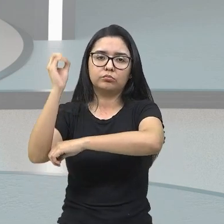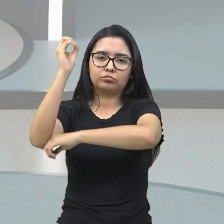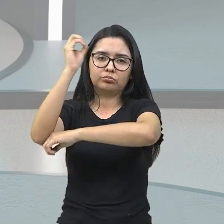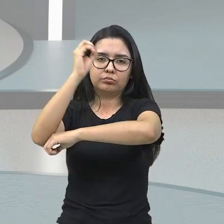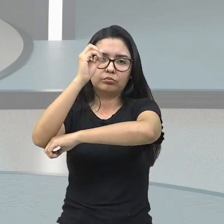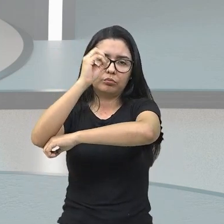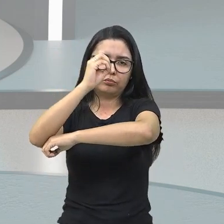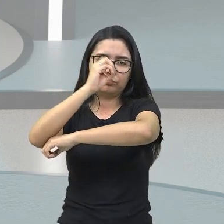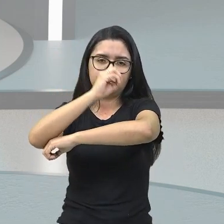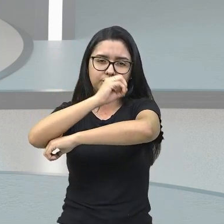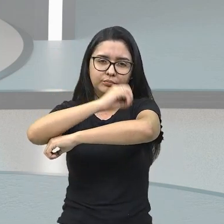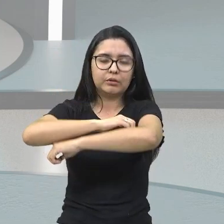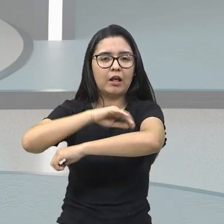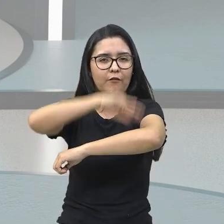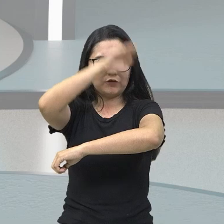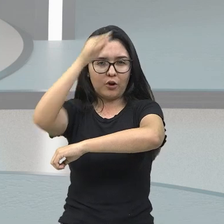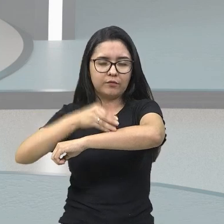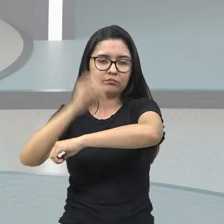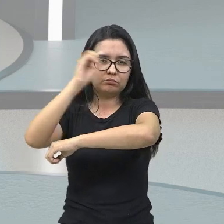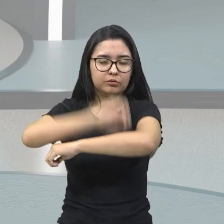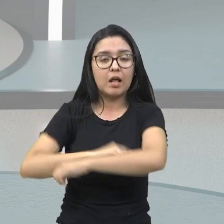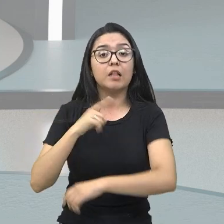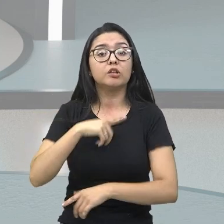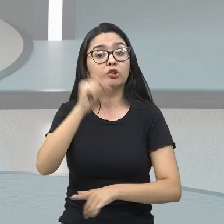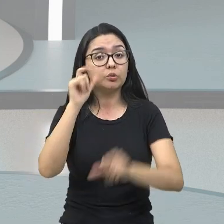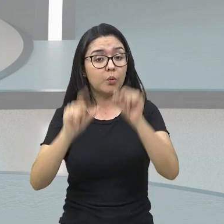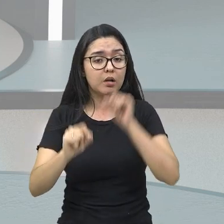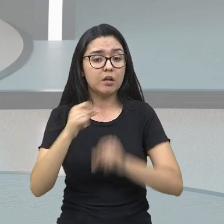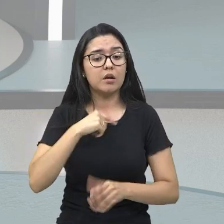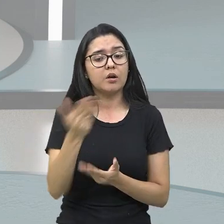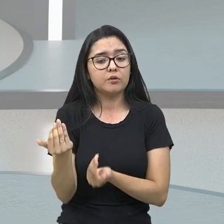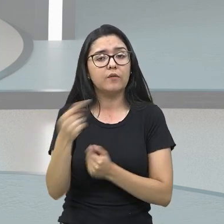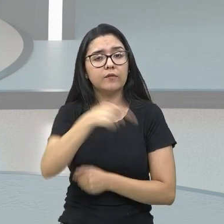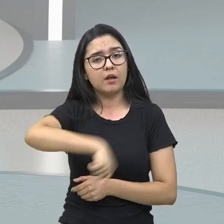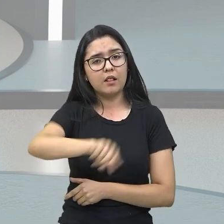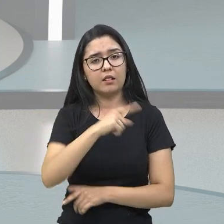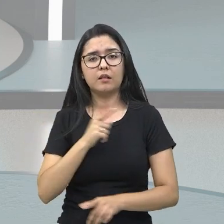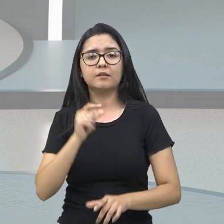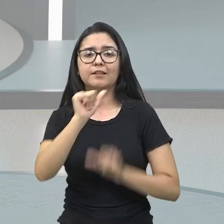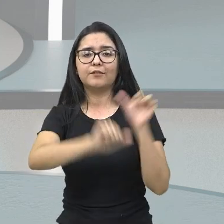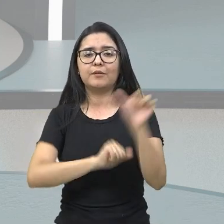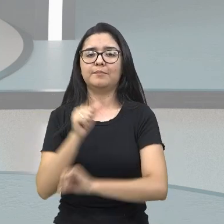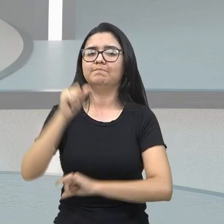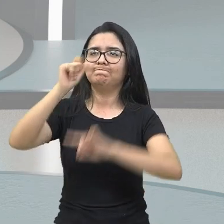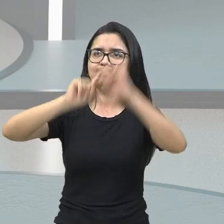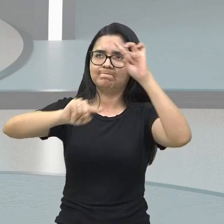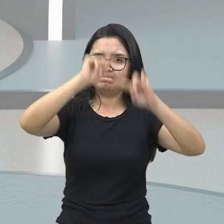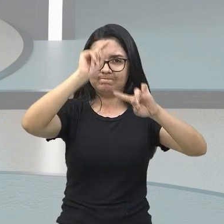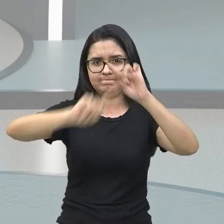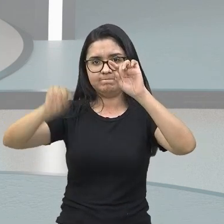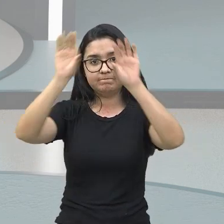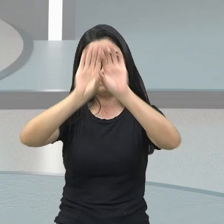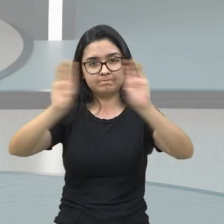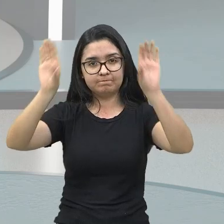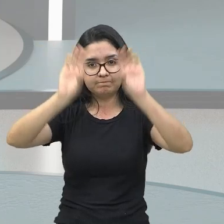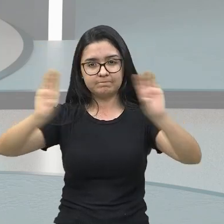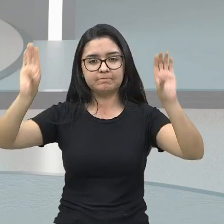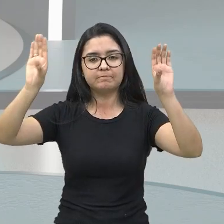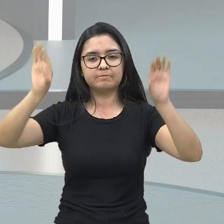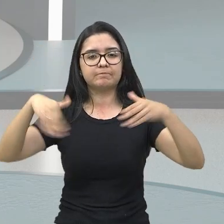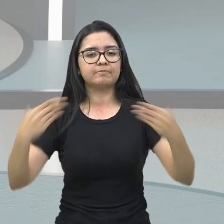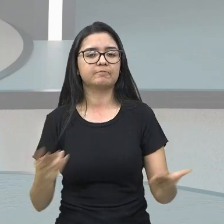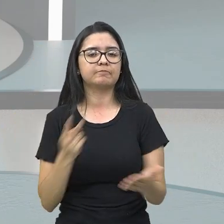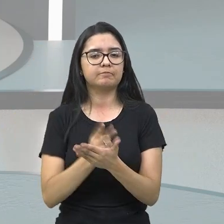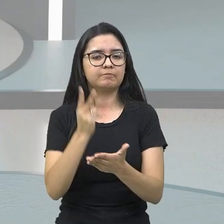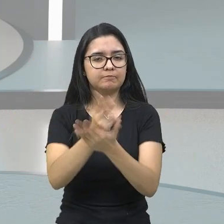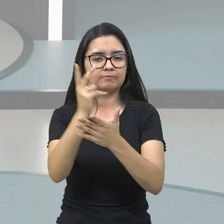sua preferência, então ela escolhia jovens e transformava essas jovens em estrelas no céu. Continuando aqui